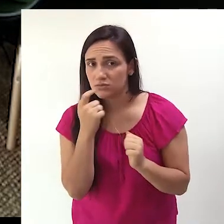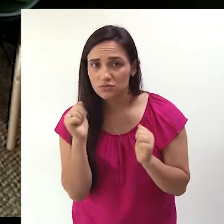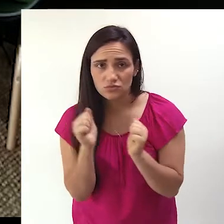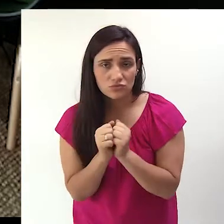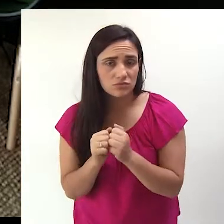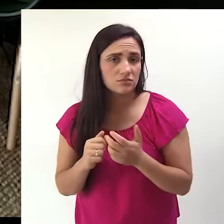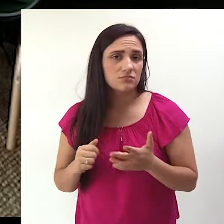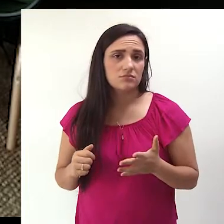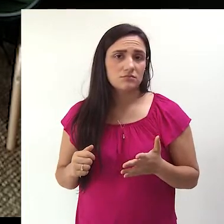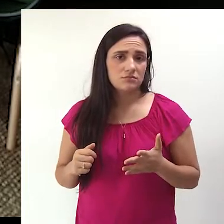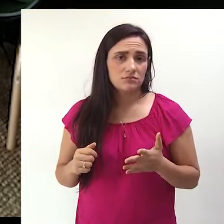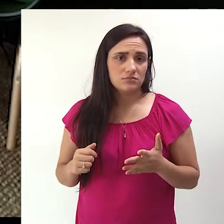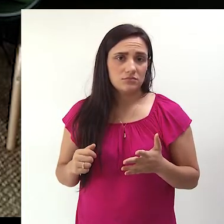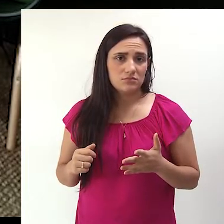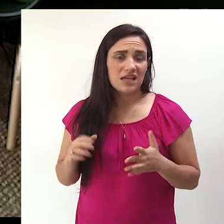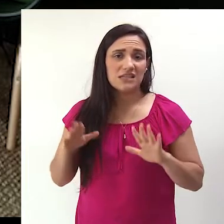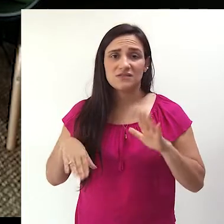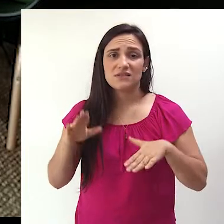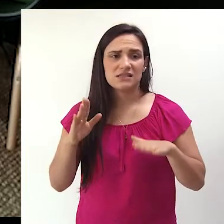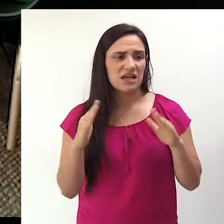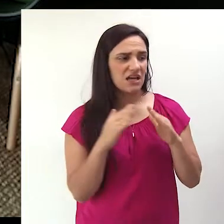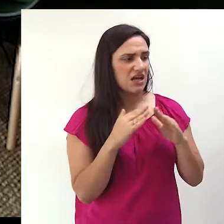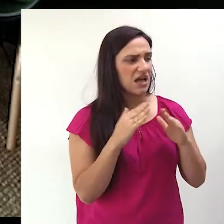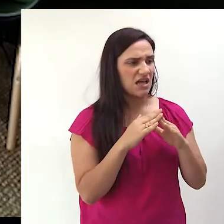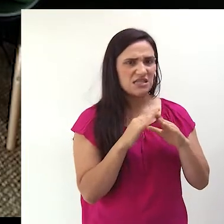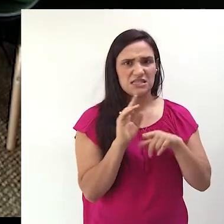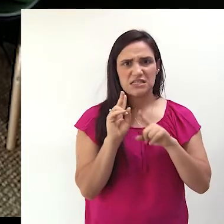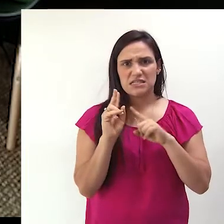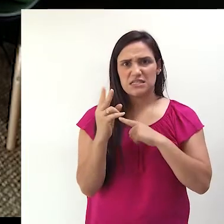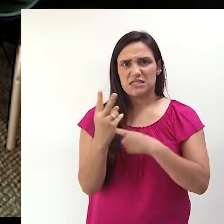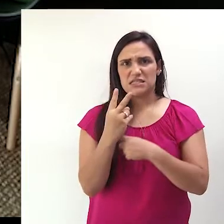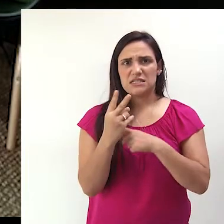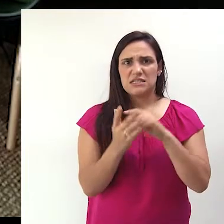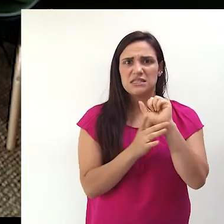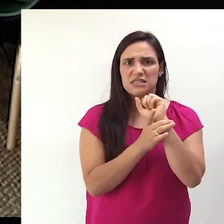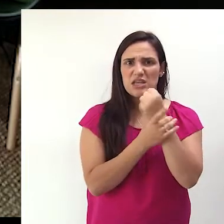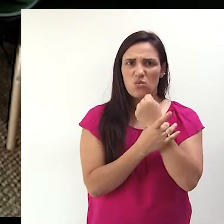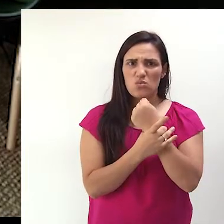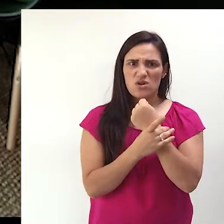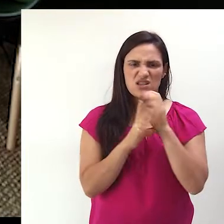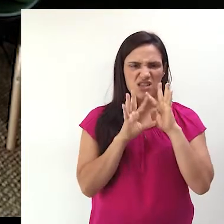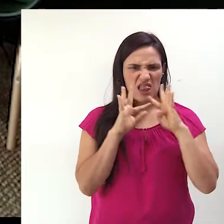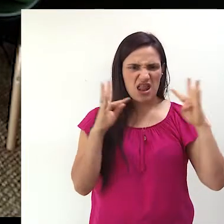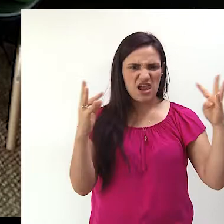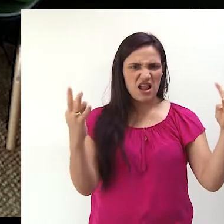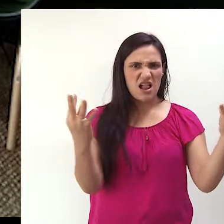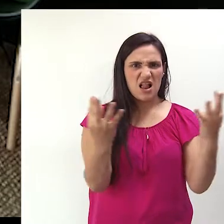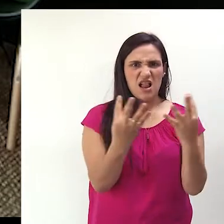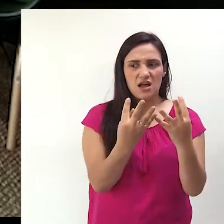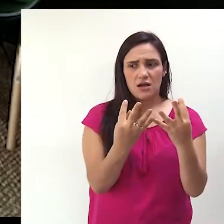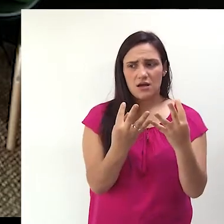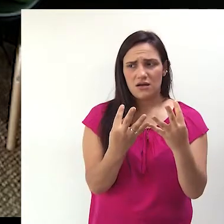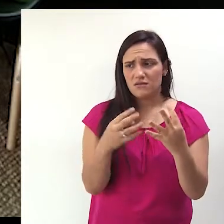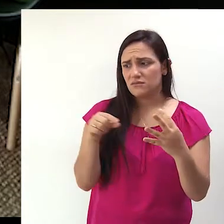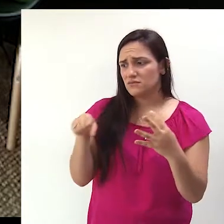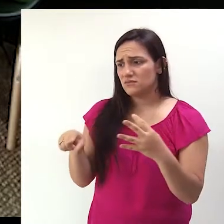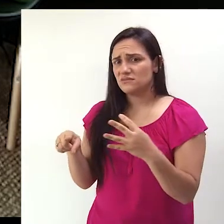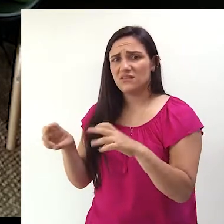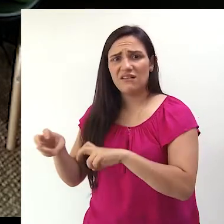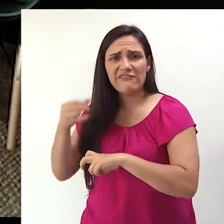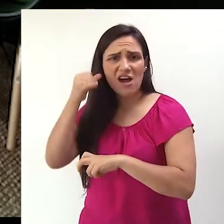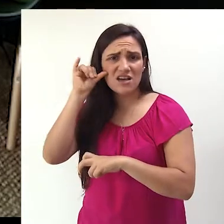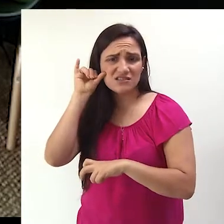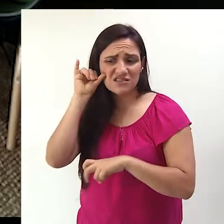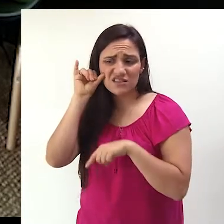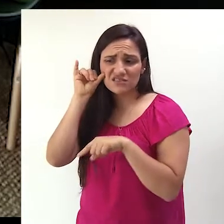A propriedade rural dele está em 1980. Verdade. Então ele tem que começar a investir aos poucos e se preocupar com a